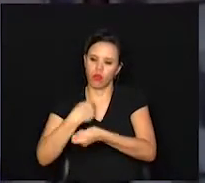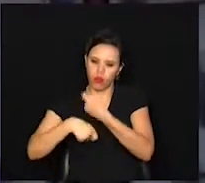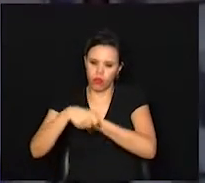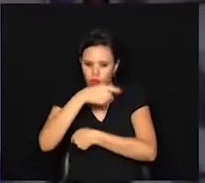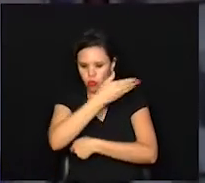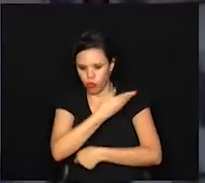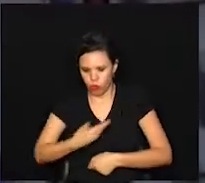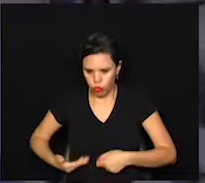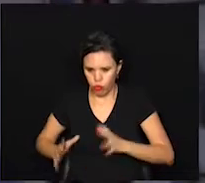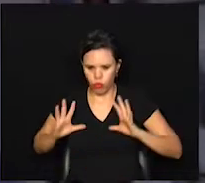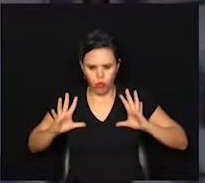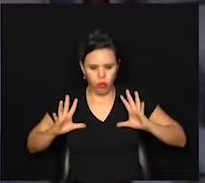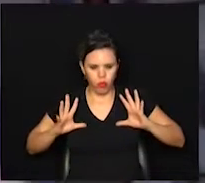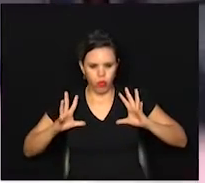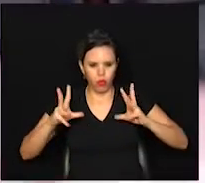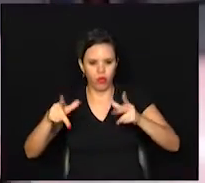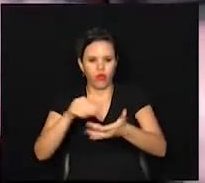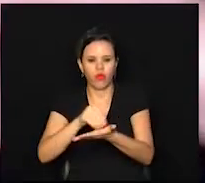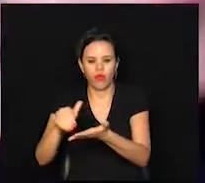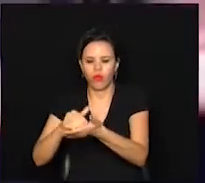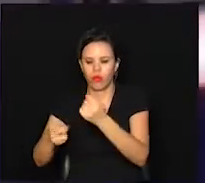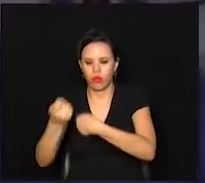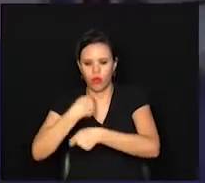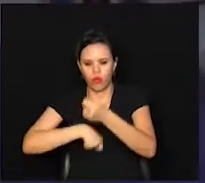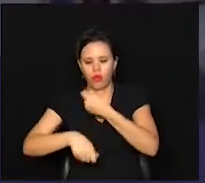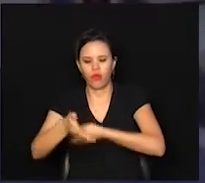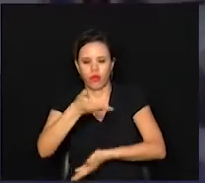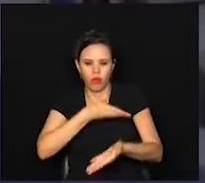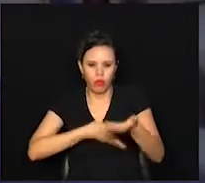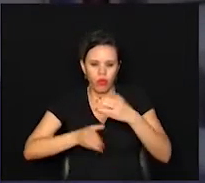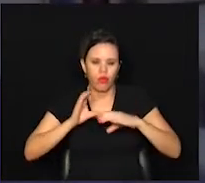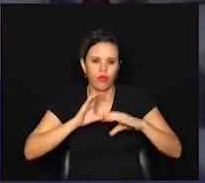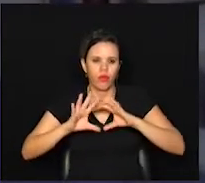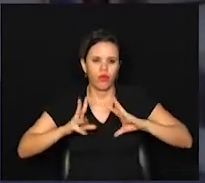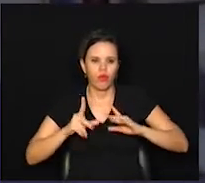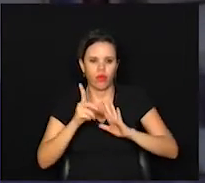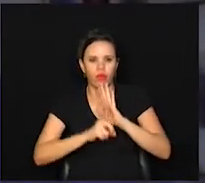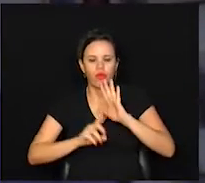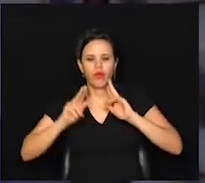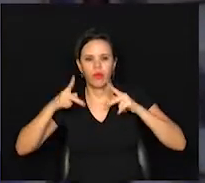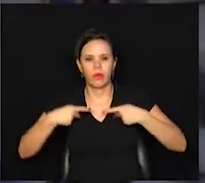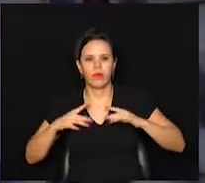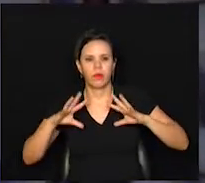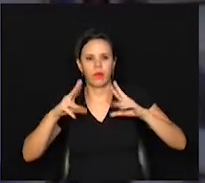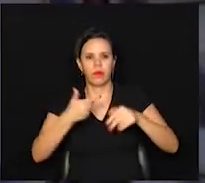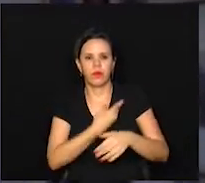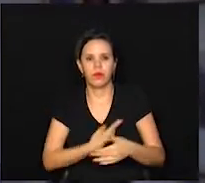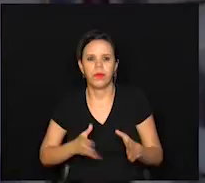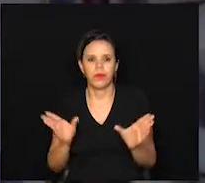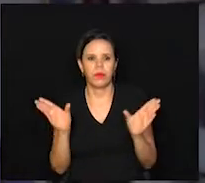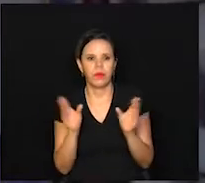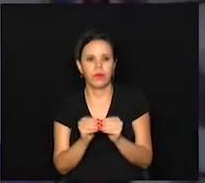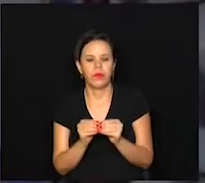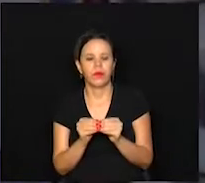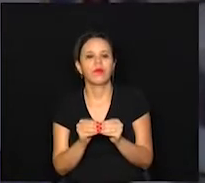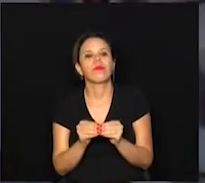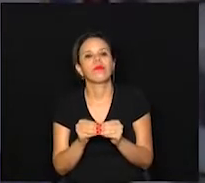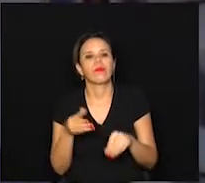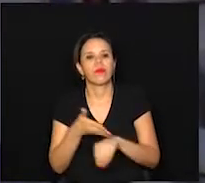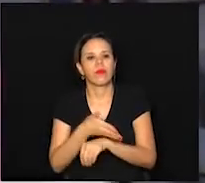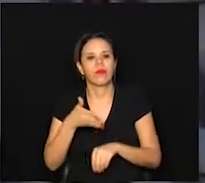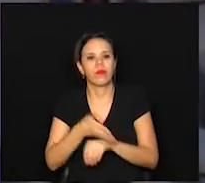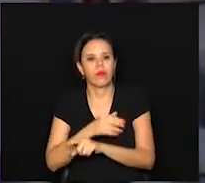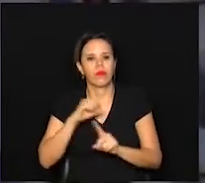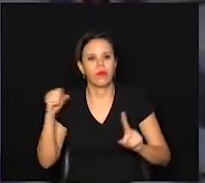administrações, né, para que tenha uma política transversal de direitos humanos para todo o governo. E, por fim, a questão da participação